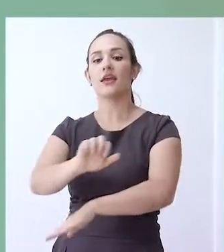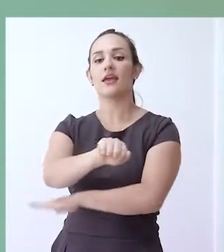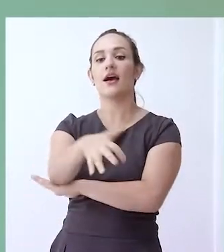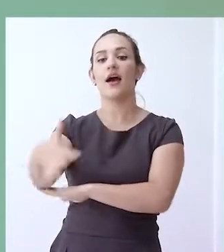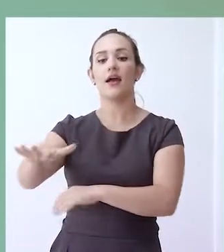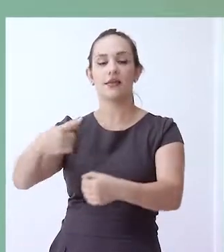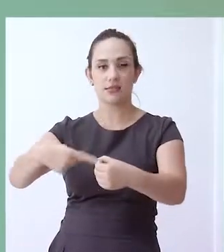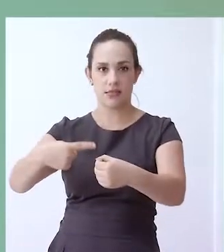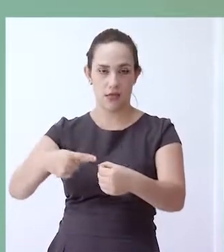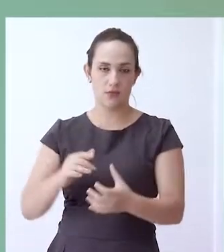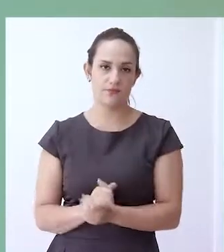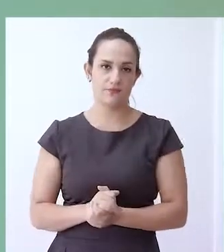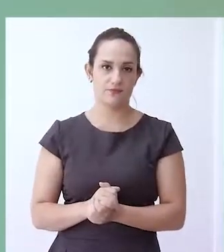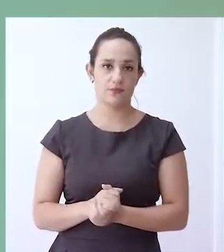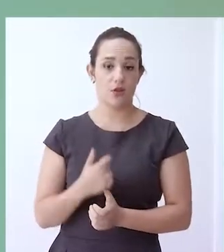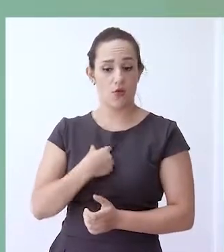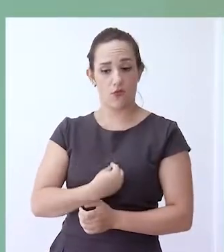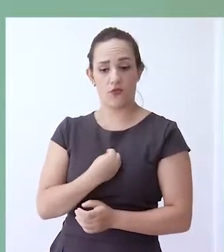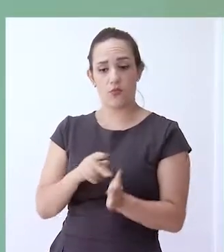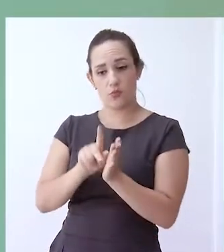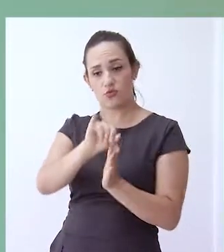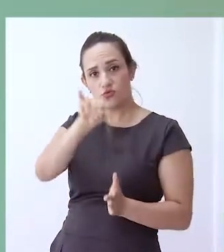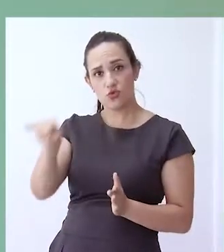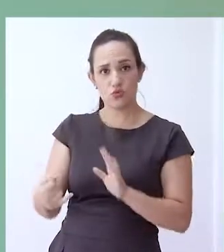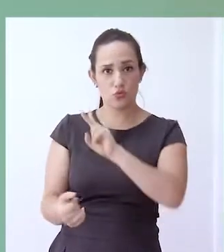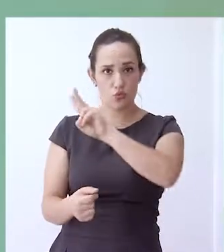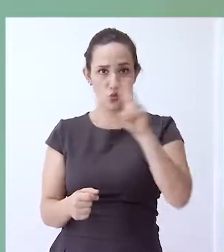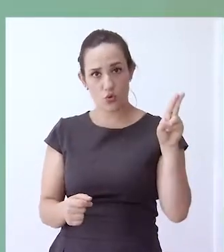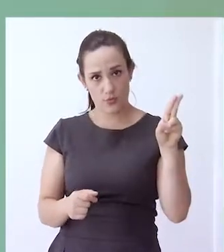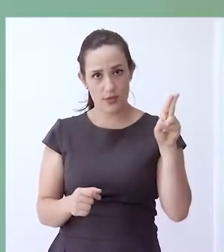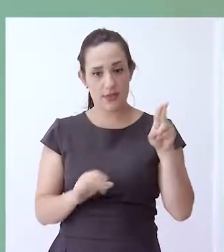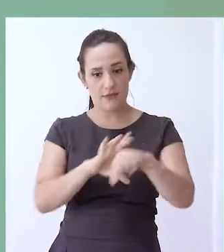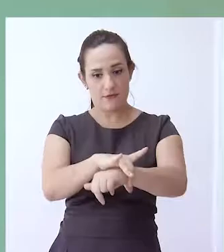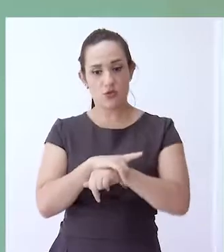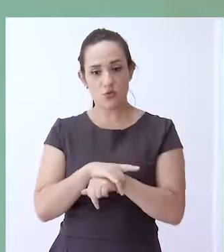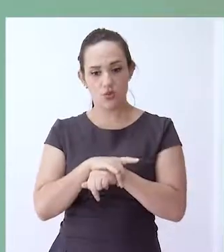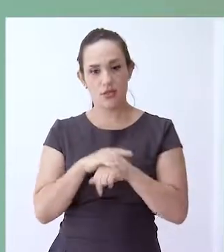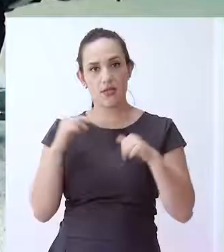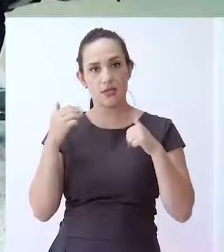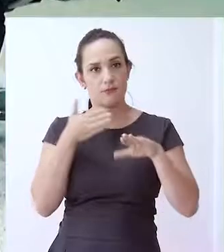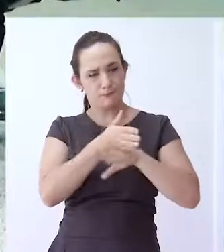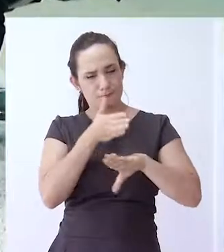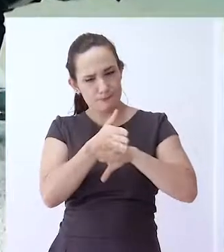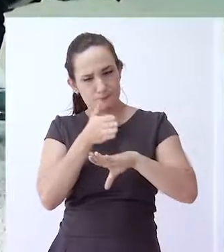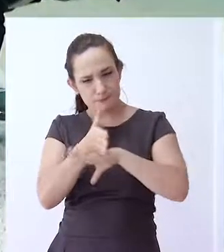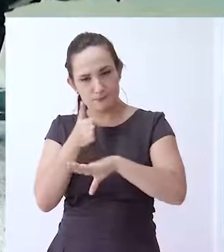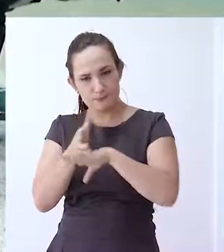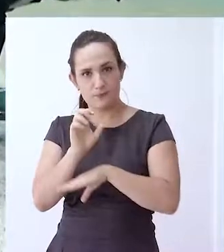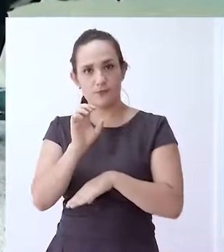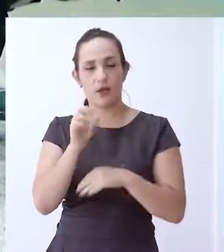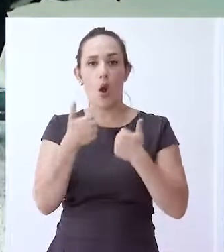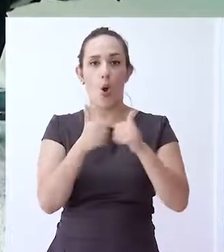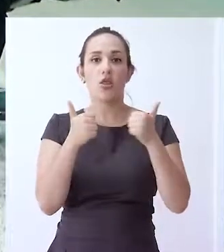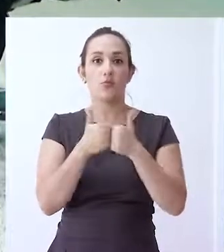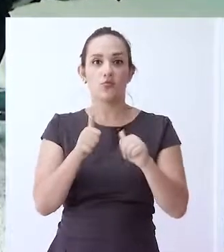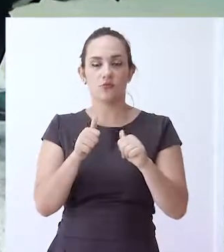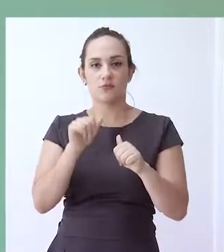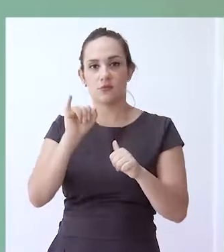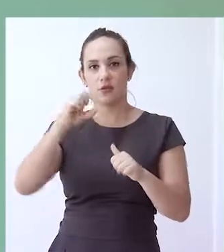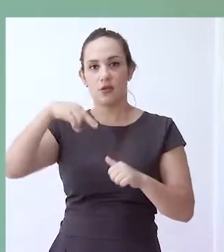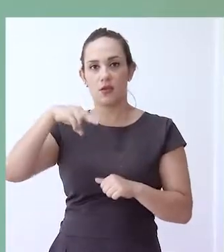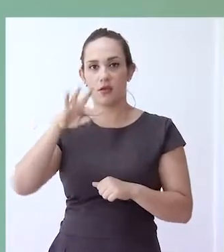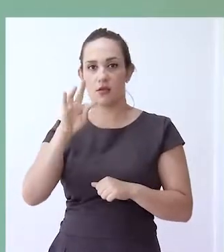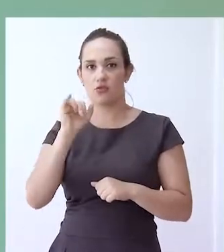gente participou de um projeto que existia chamado Defensoria Itinerante. Nós tínhamos um ônibus e